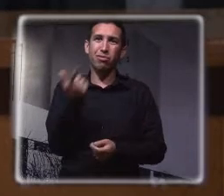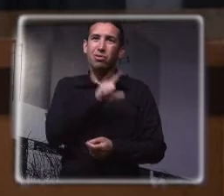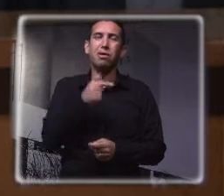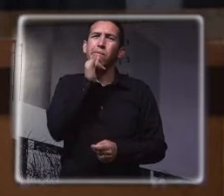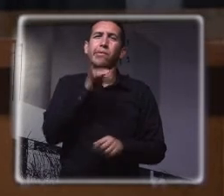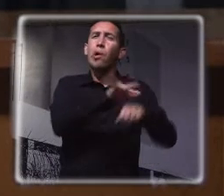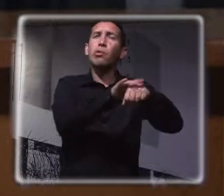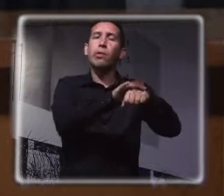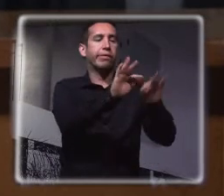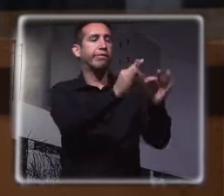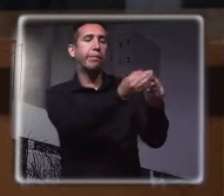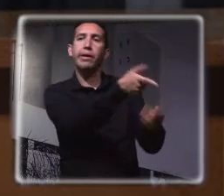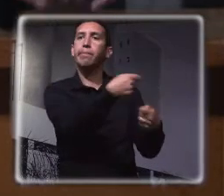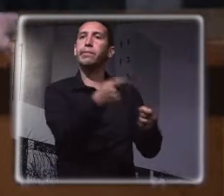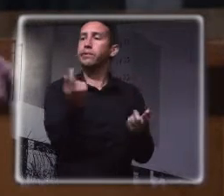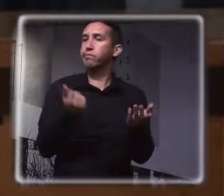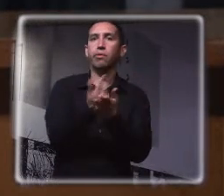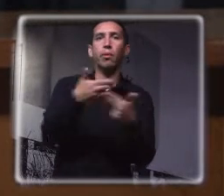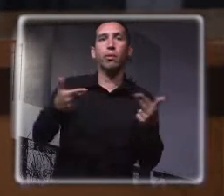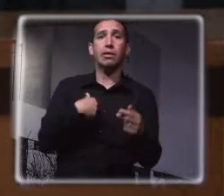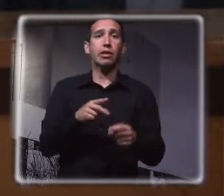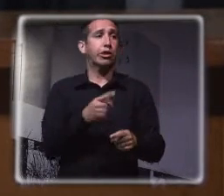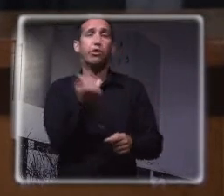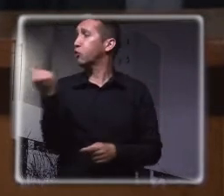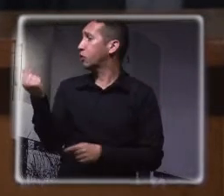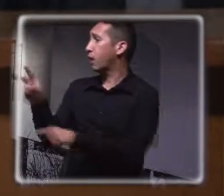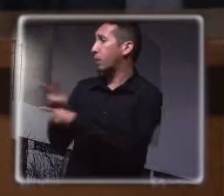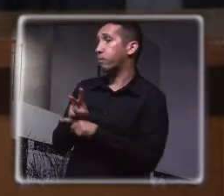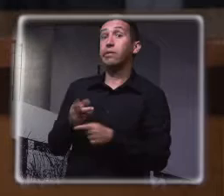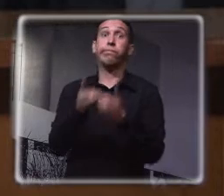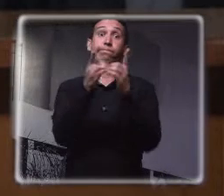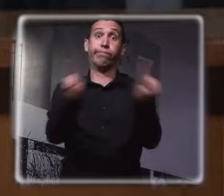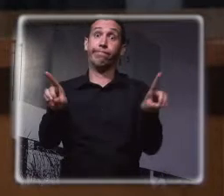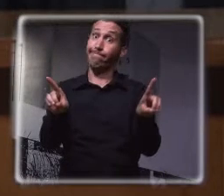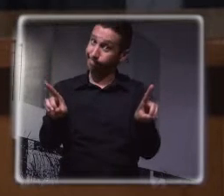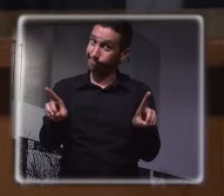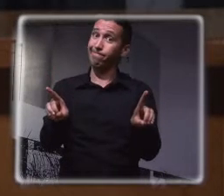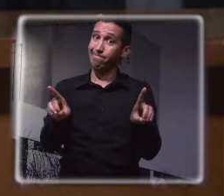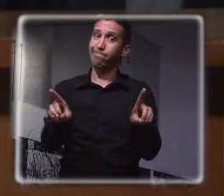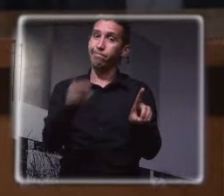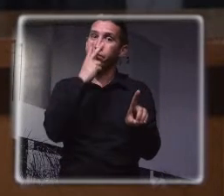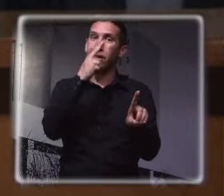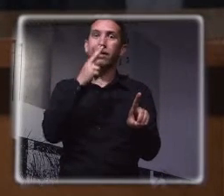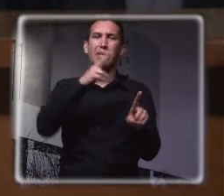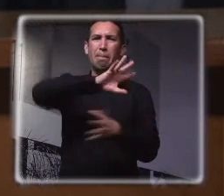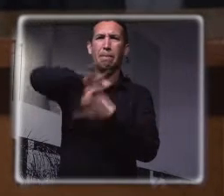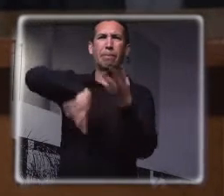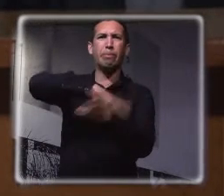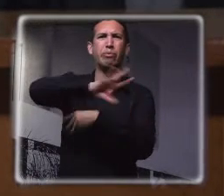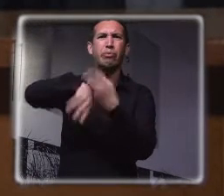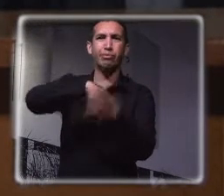doença na família, alguém que precise de algum dinheiro emprestado, um divórcio, já ocorre uma desorganização,